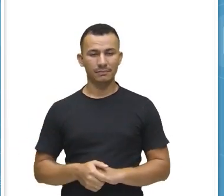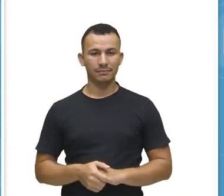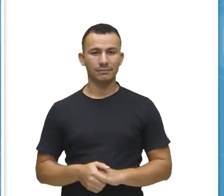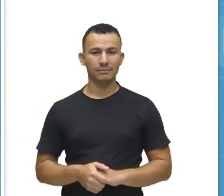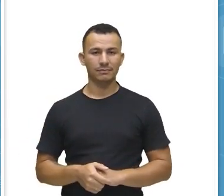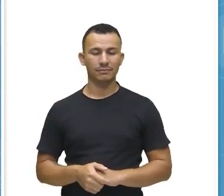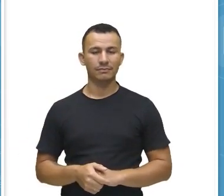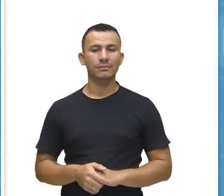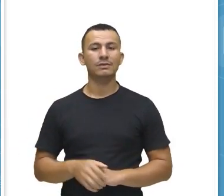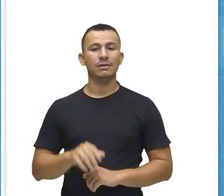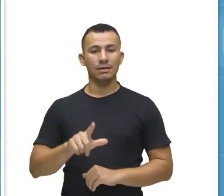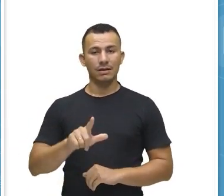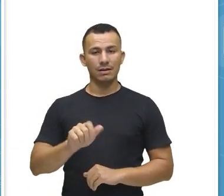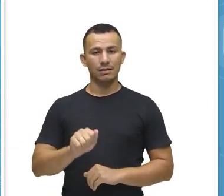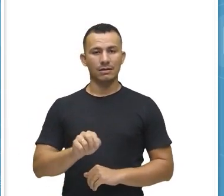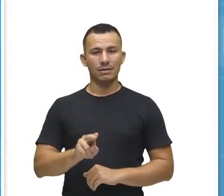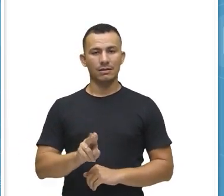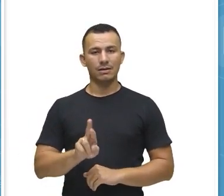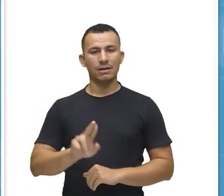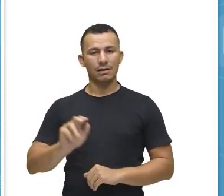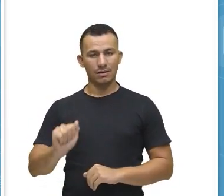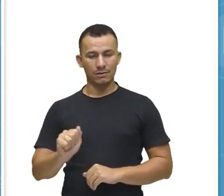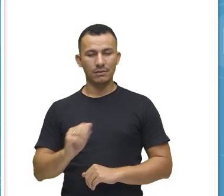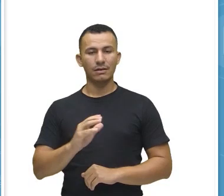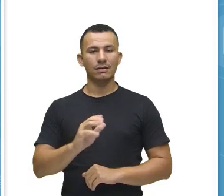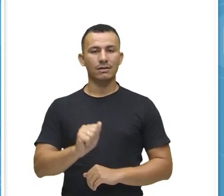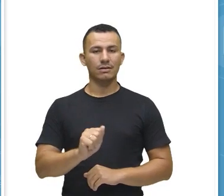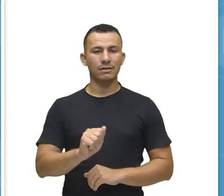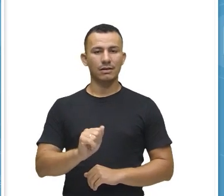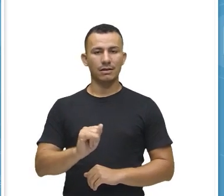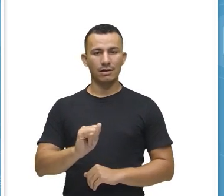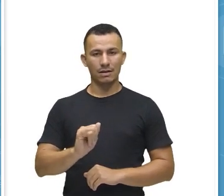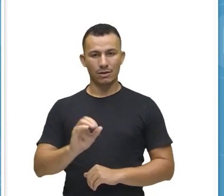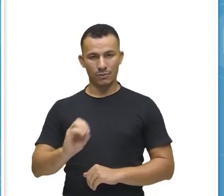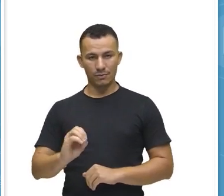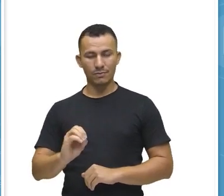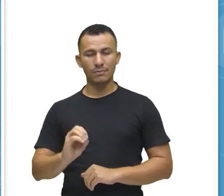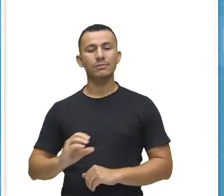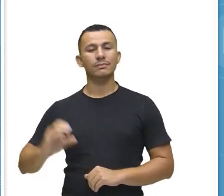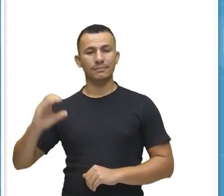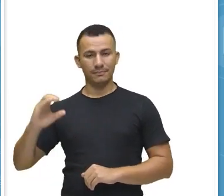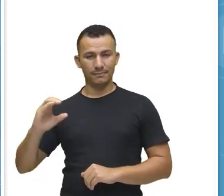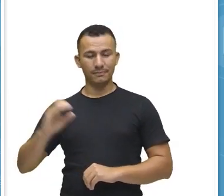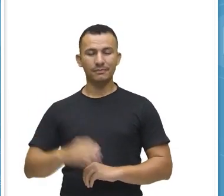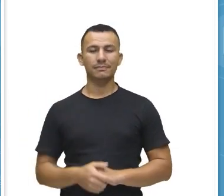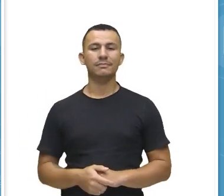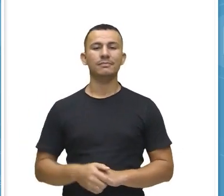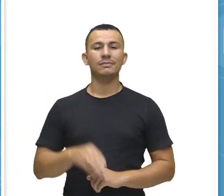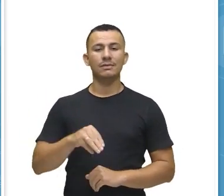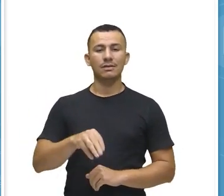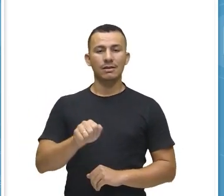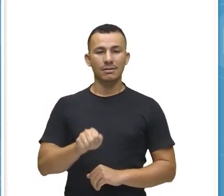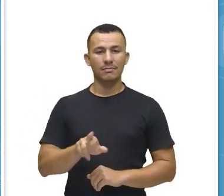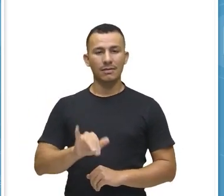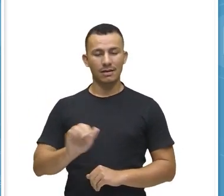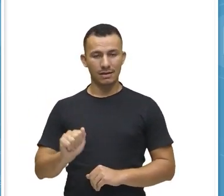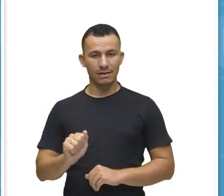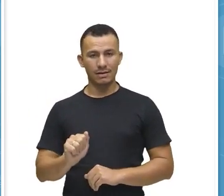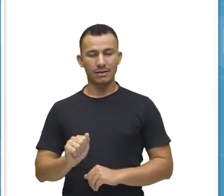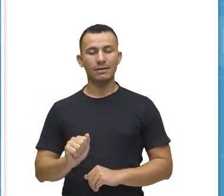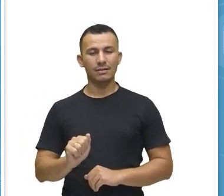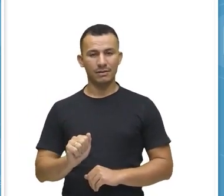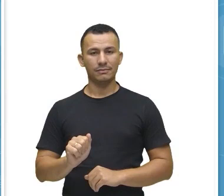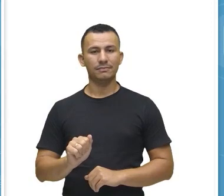C, assim como a Laura. O Caio também indicando letra C. A Maria Isabel, olha, Escola